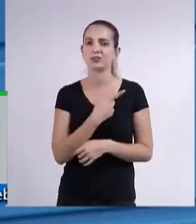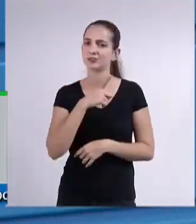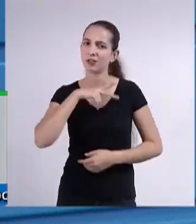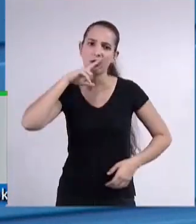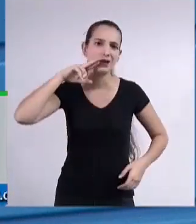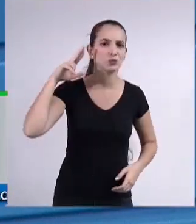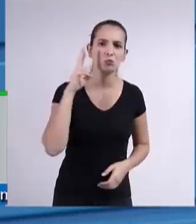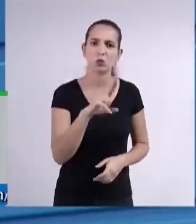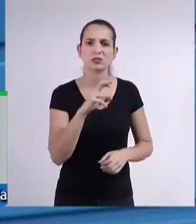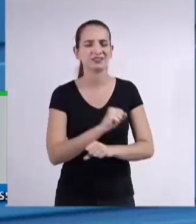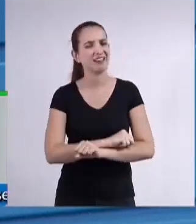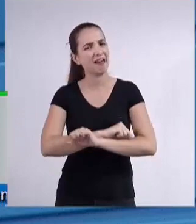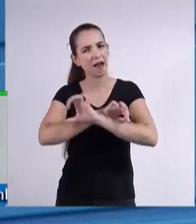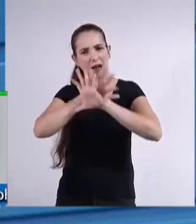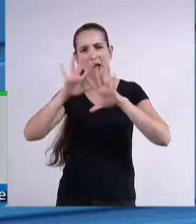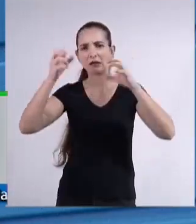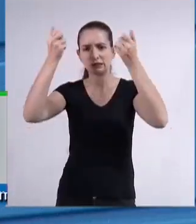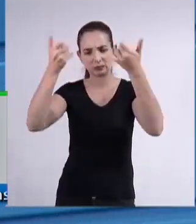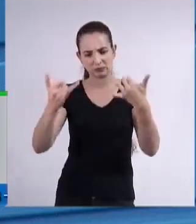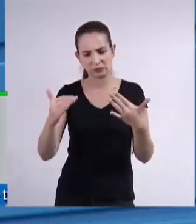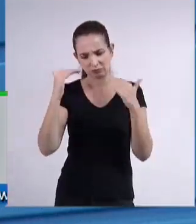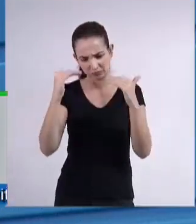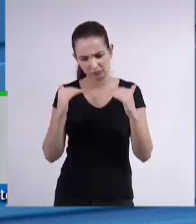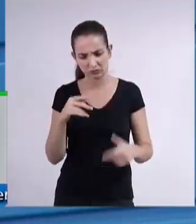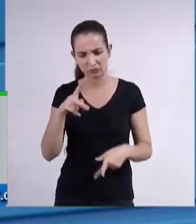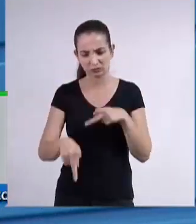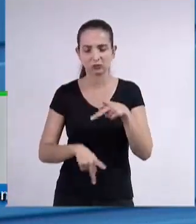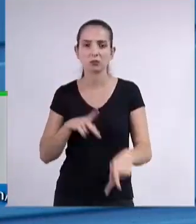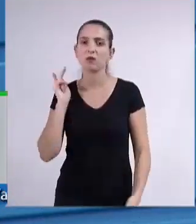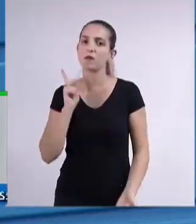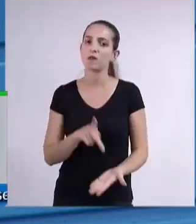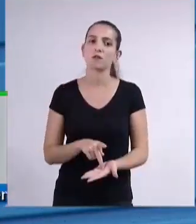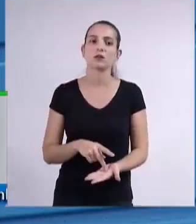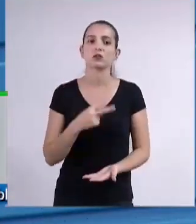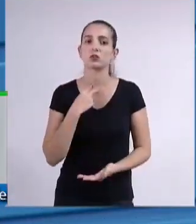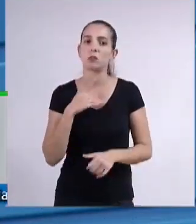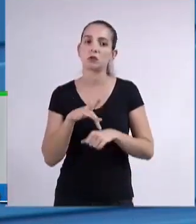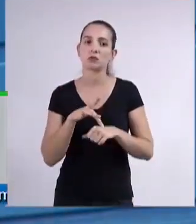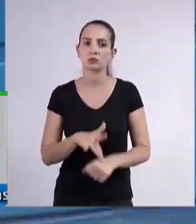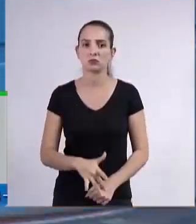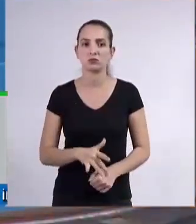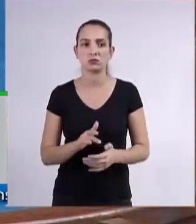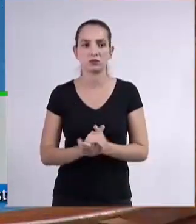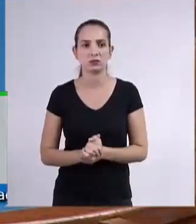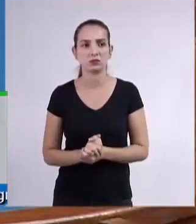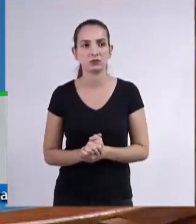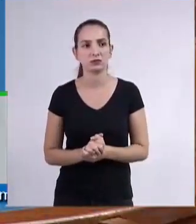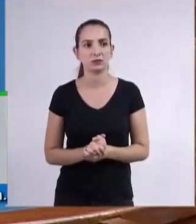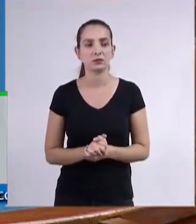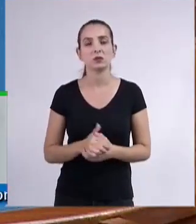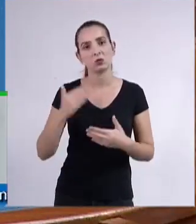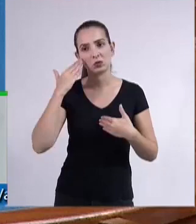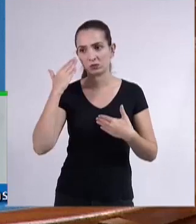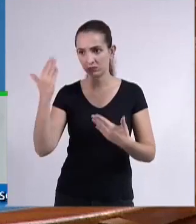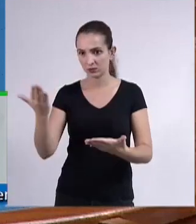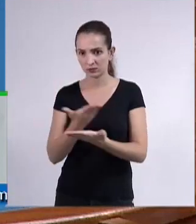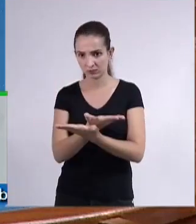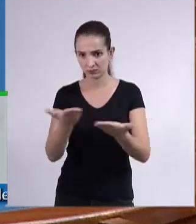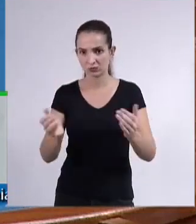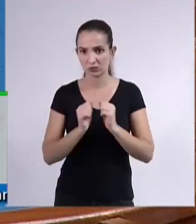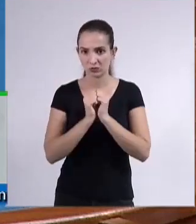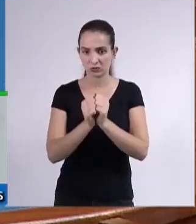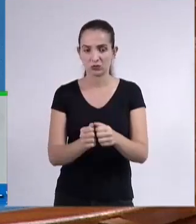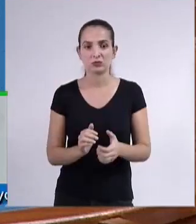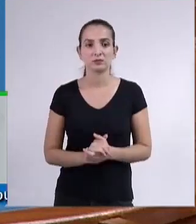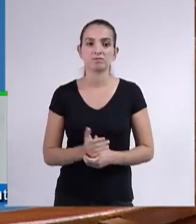respostas claras, objetivas, e que a população não possa realmente pagar o pato e sem saber como pagar esse pato. Muito obrigado pela concessão da